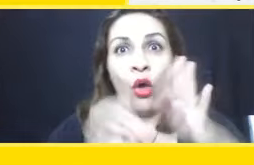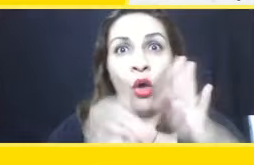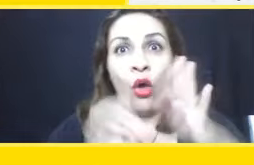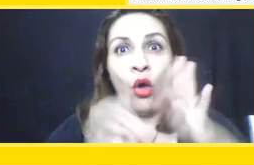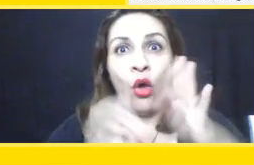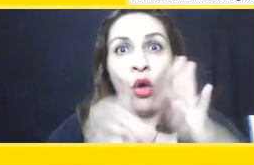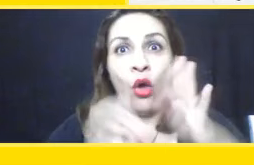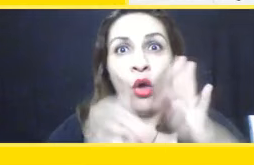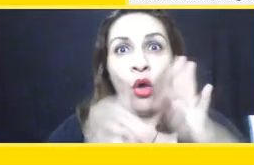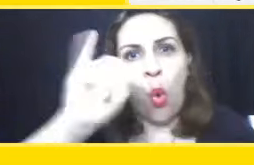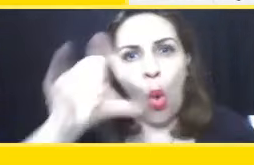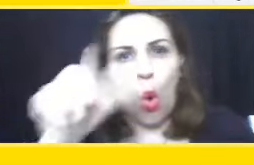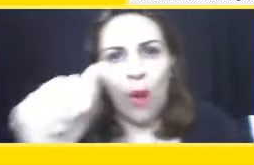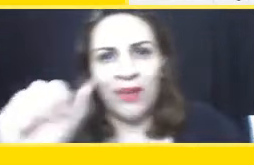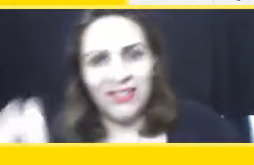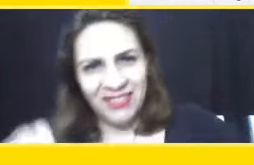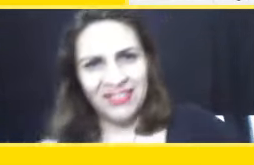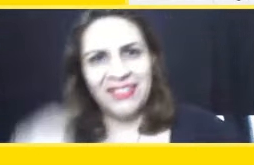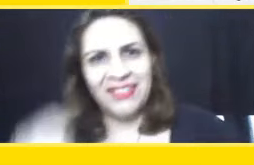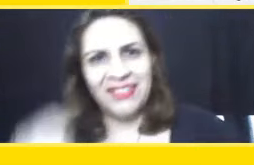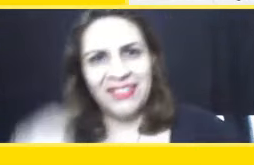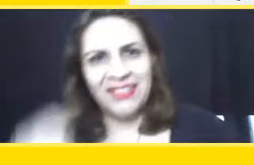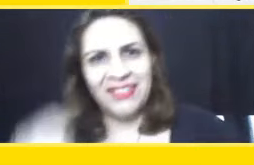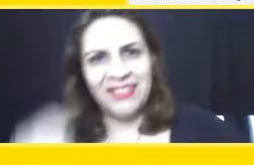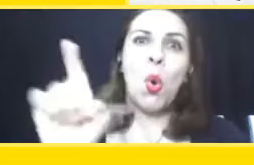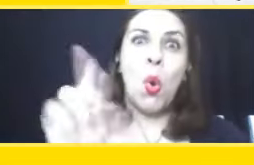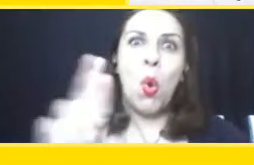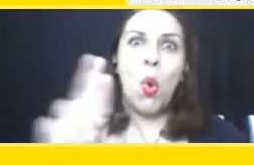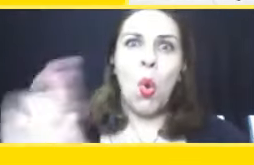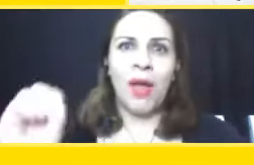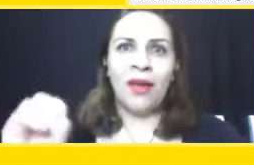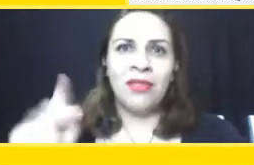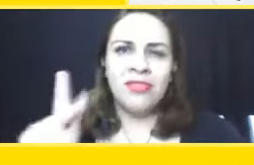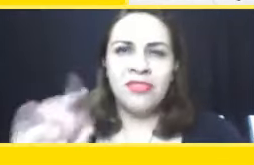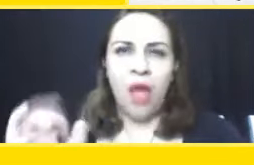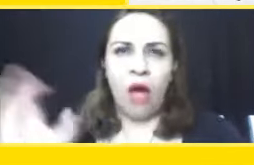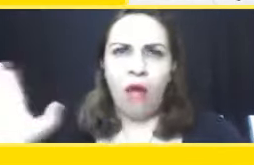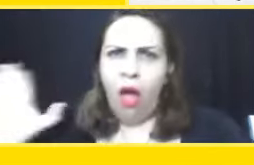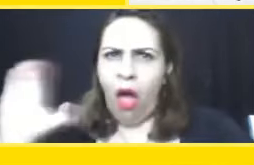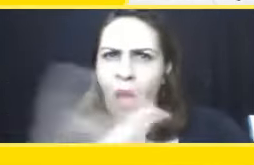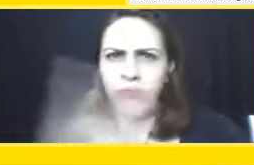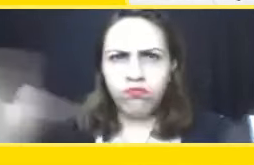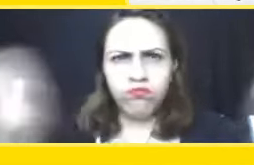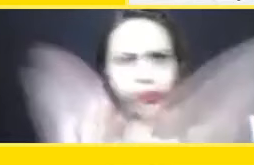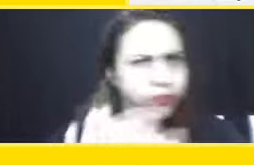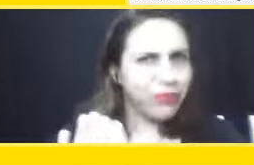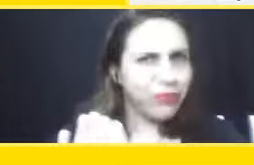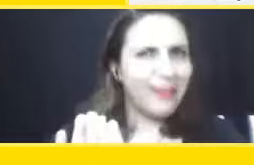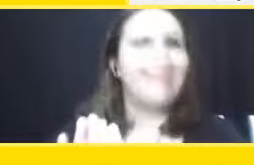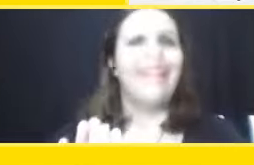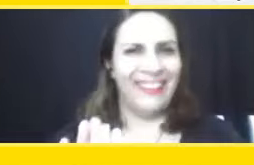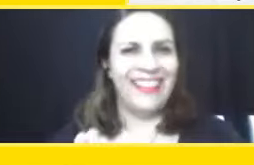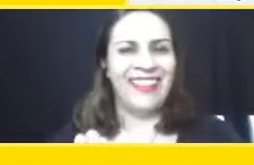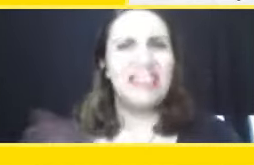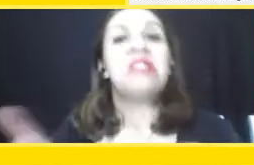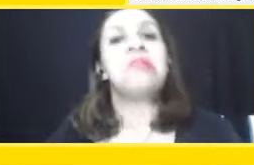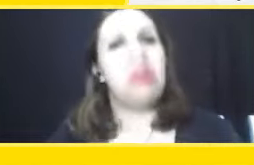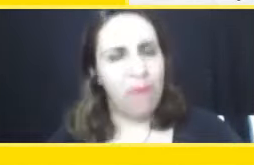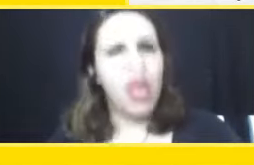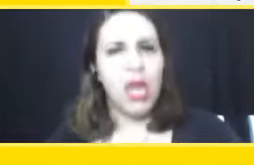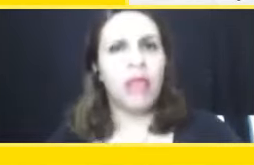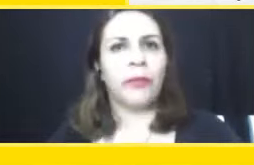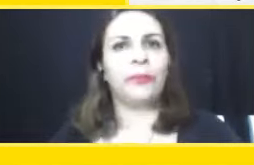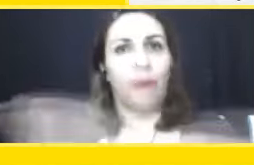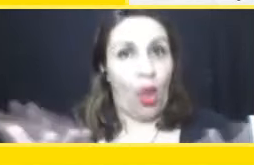dessa. É, o lockdown, então, realmente. E aí, também sobre o fechamento.